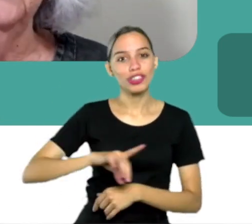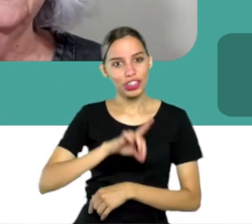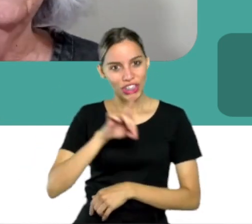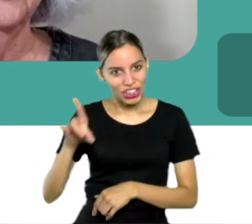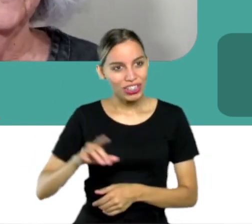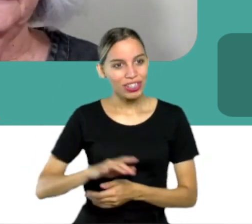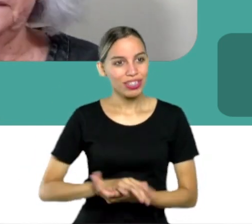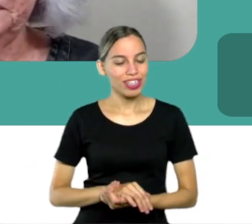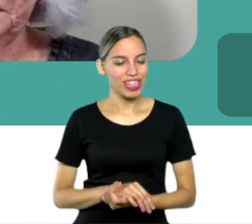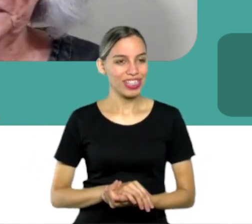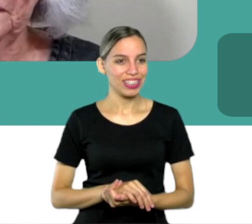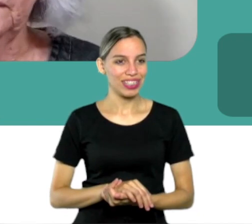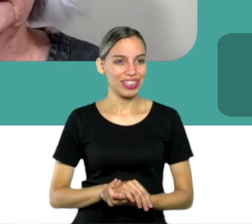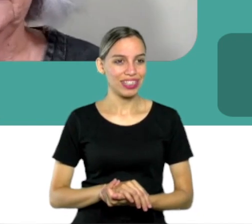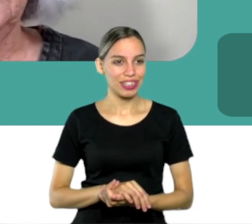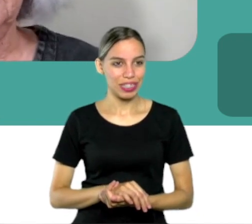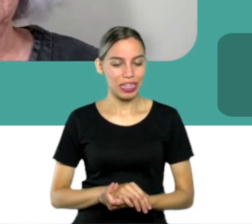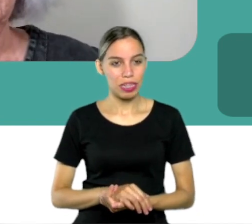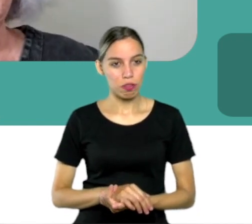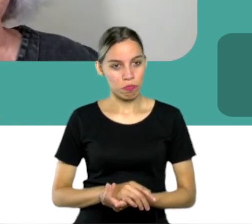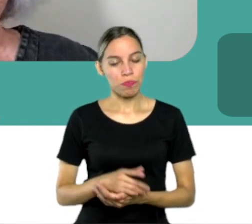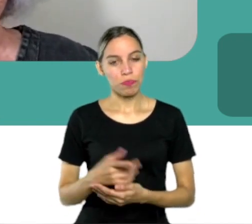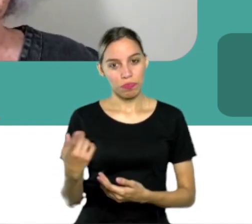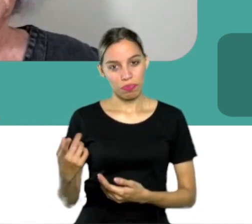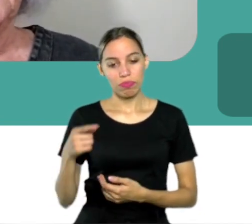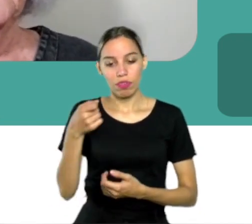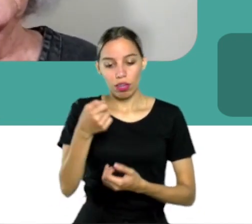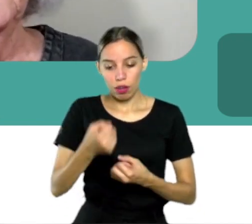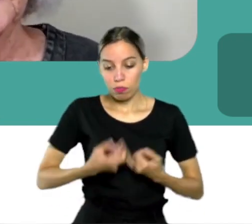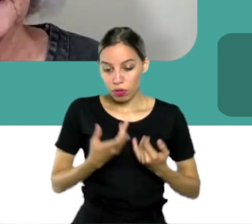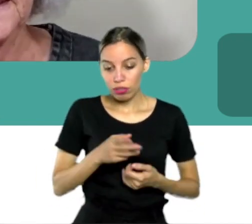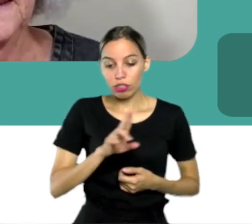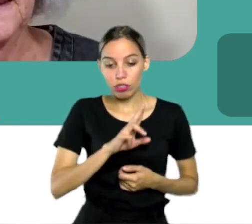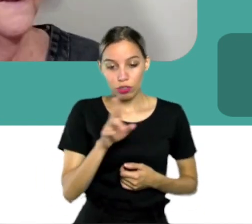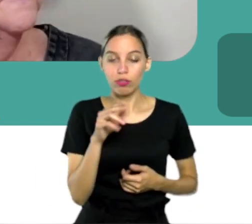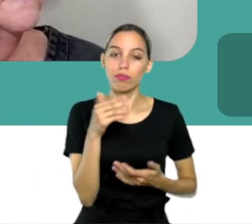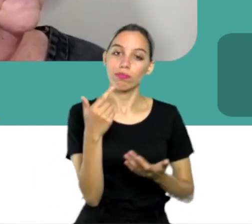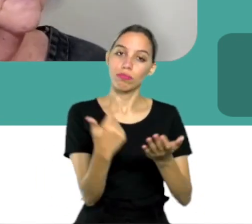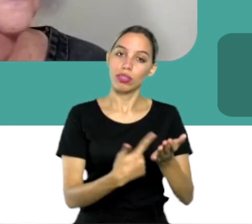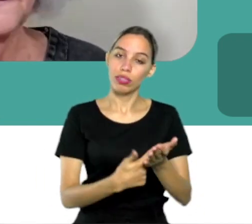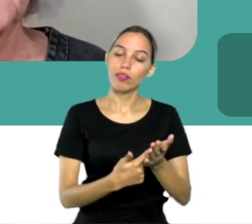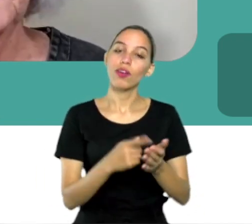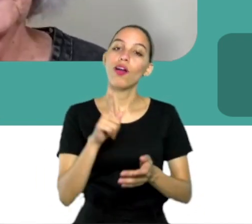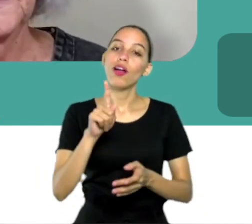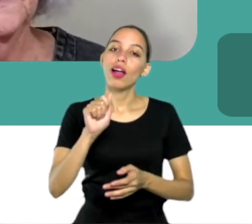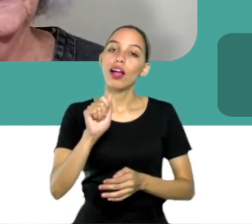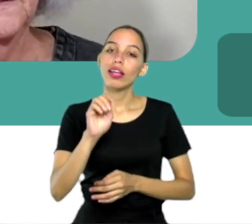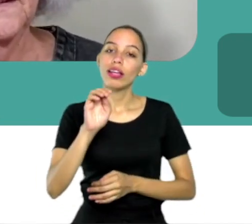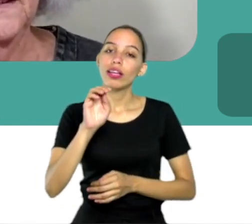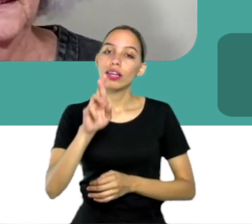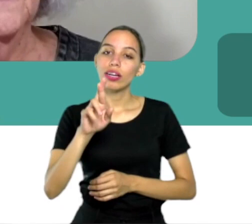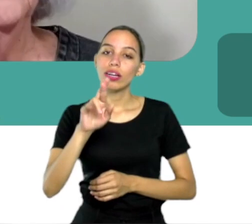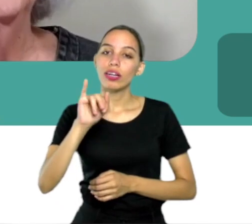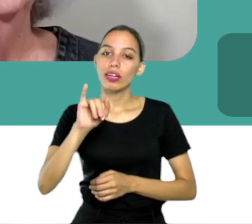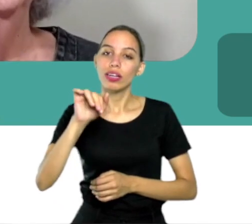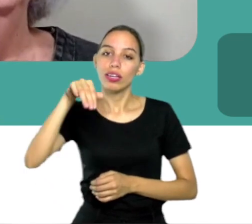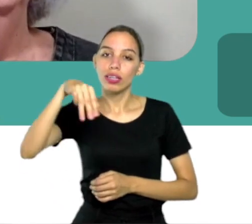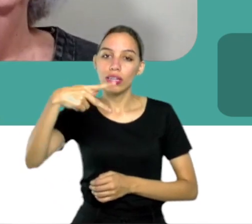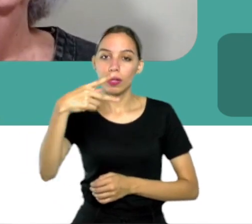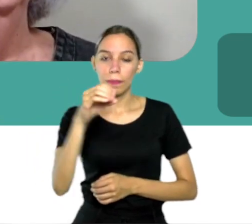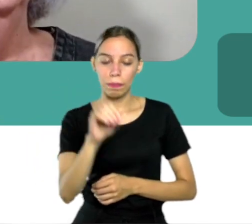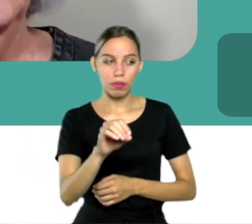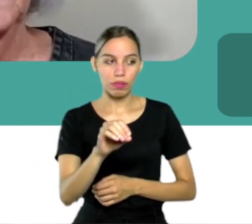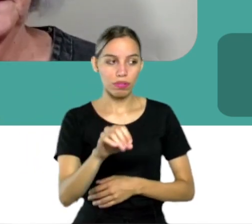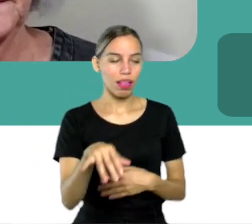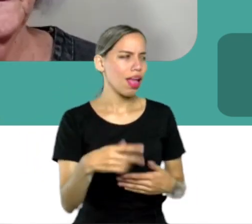ao livro. Ao livro, que é o Garimpo. E lindo demais esse poema. Fala um pouco também do seu trabalho, né? Traz